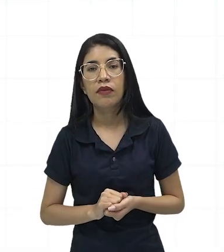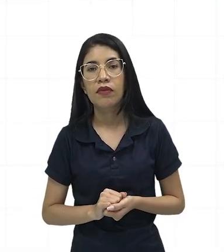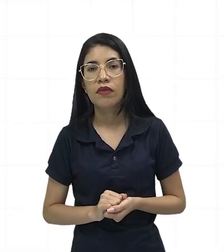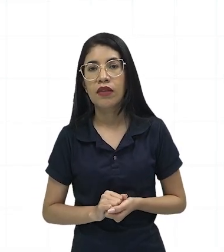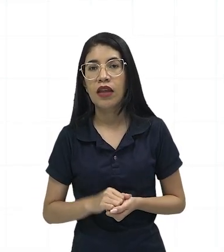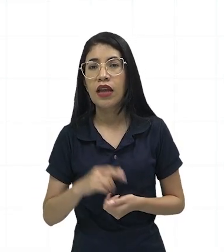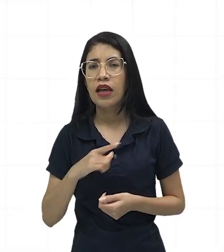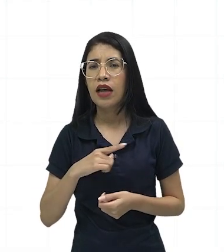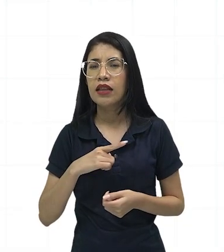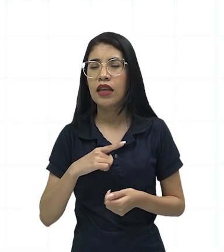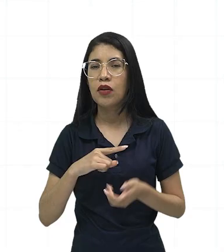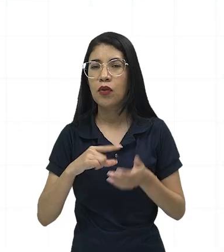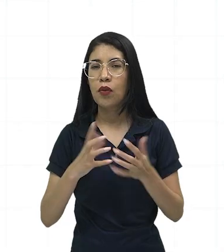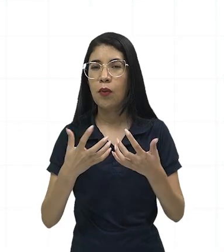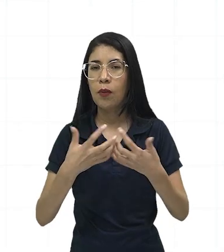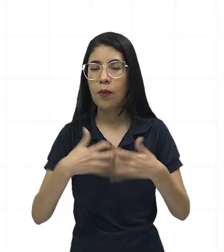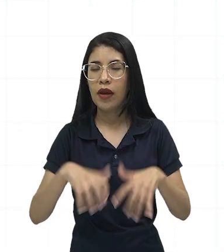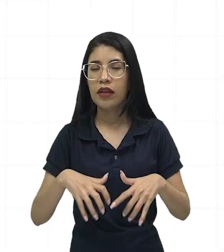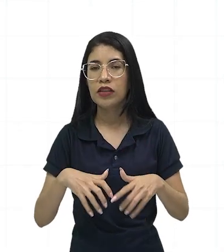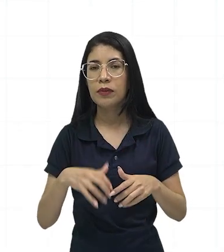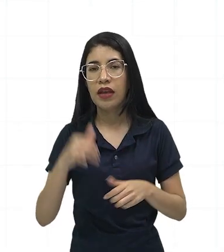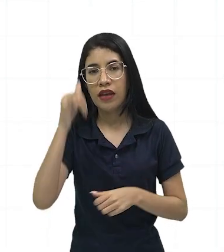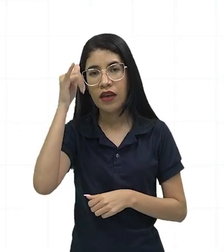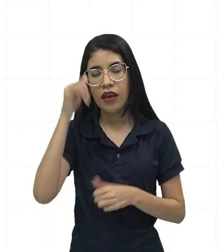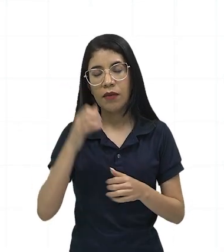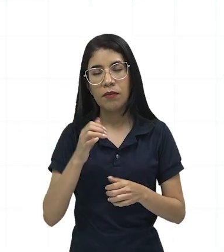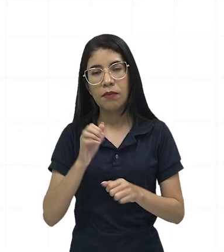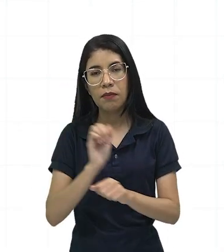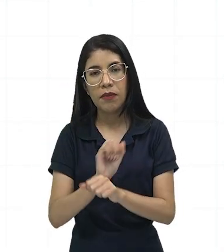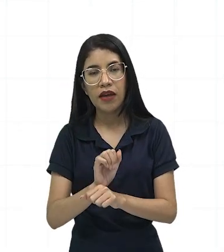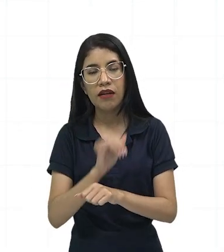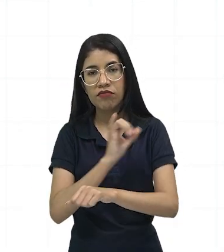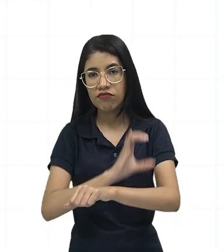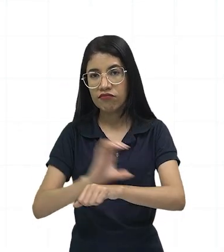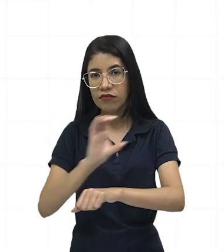de interrupção de corrente elétrica,